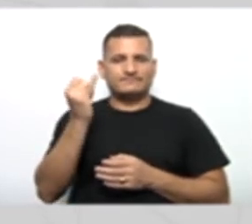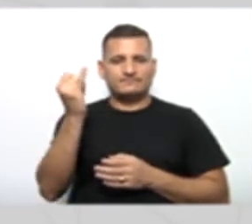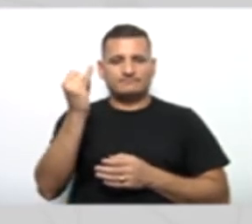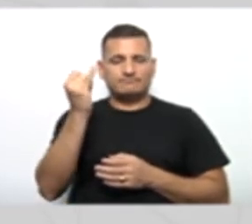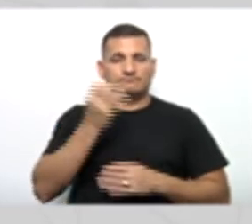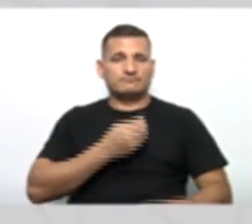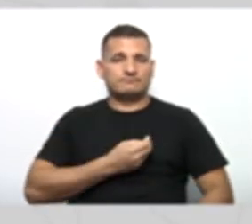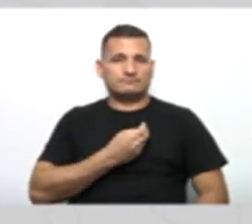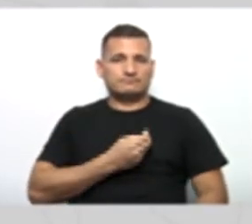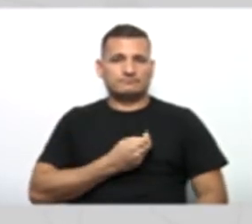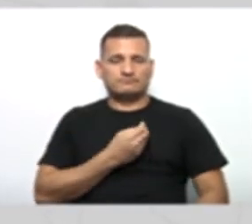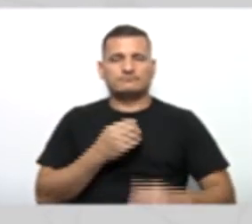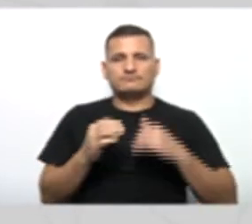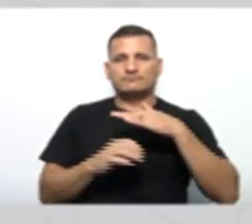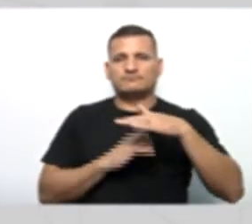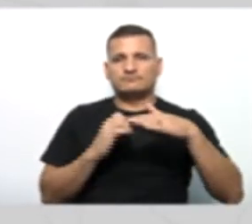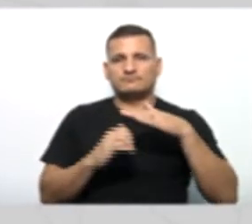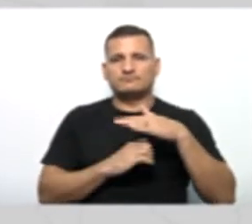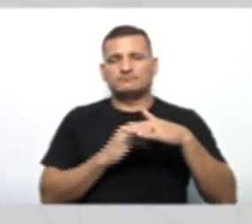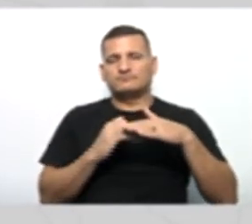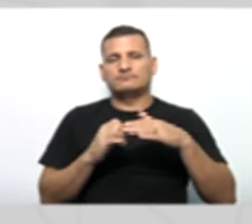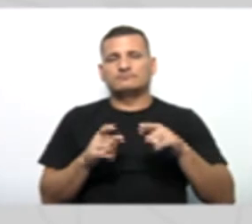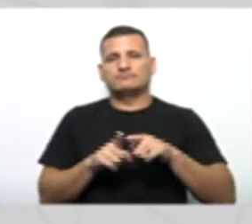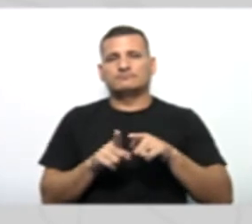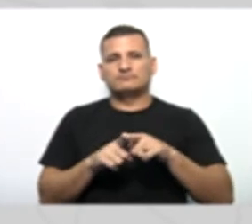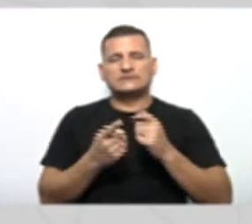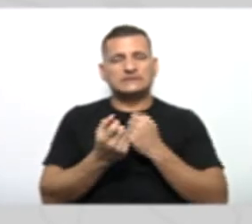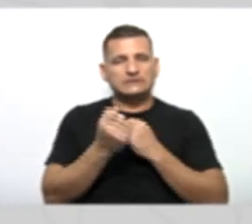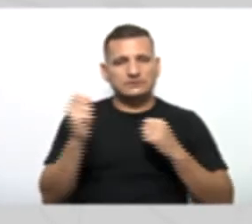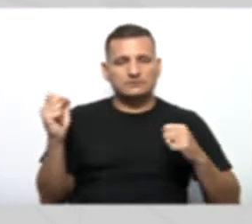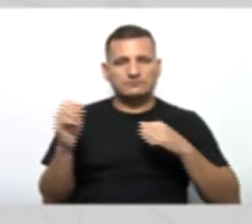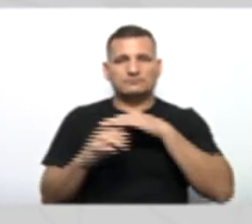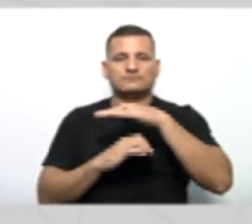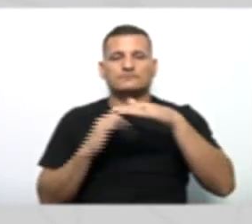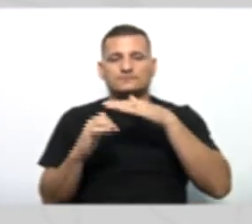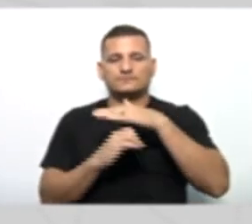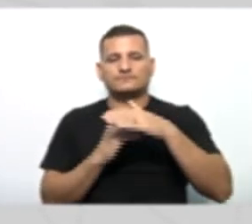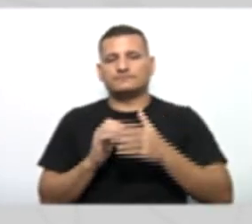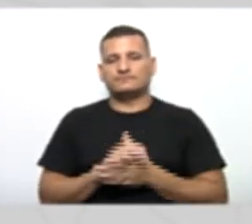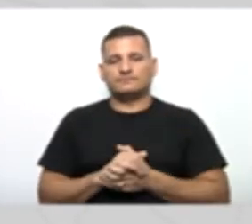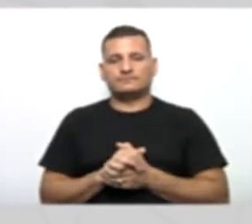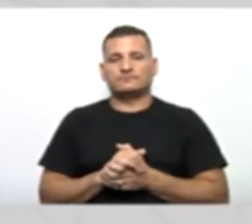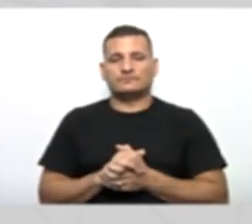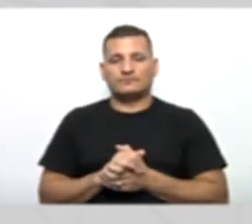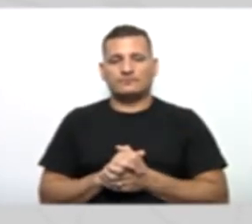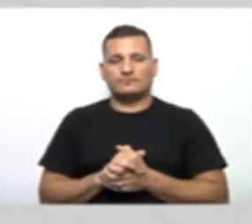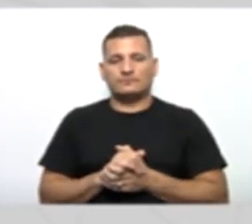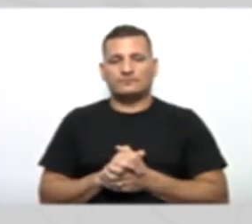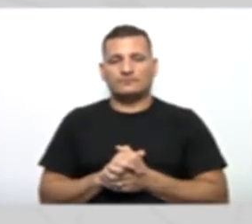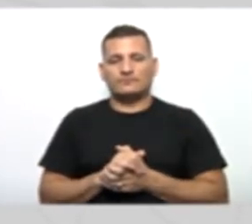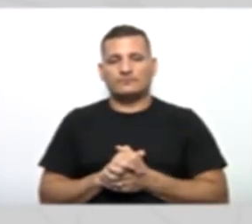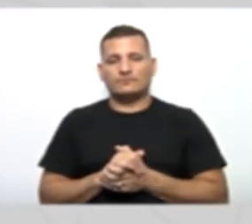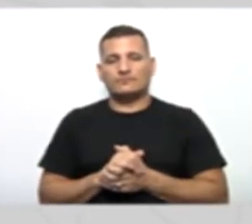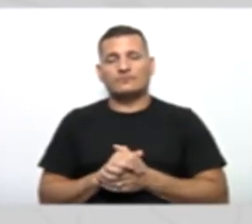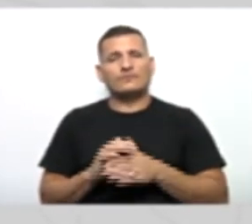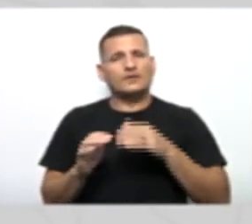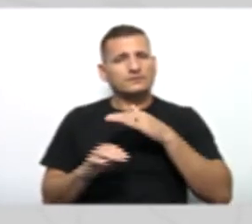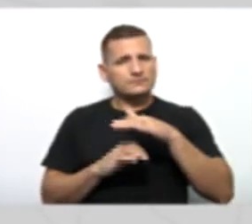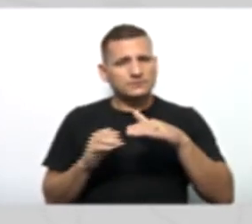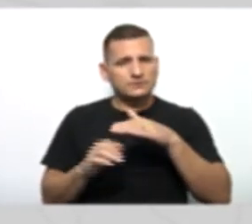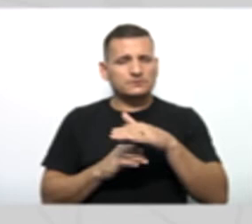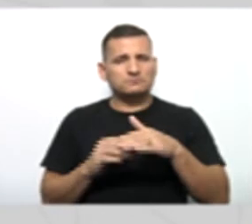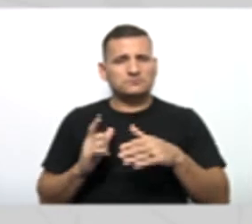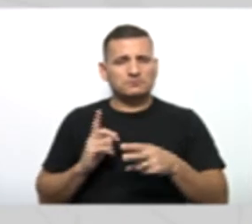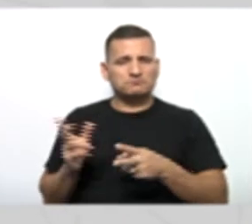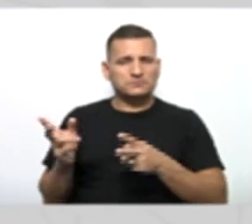para a sobrevivência tanto das empresas quanto das grandes empresas as organizações estão percebendo a importância